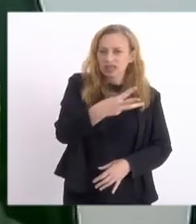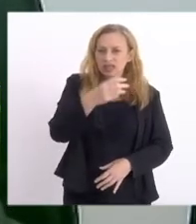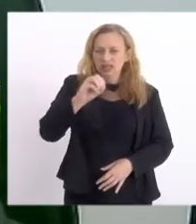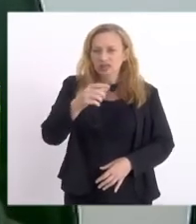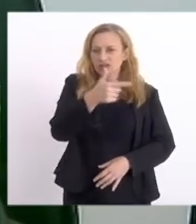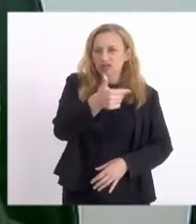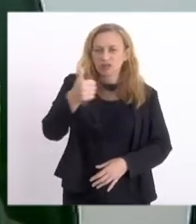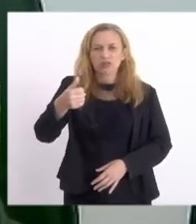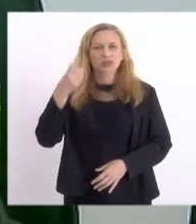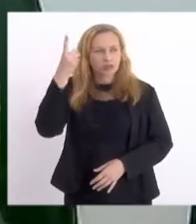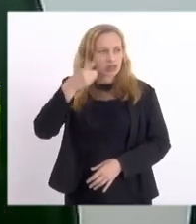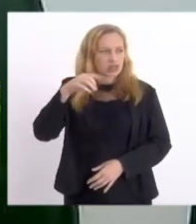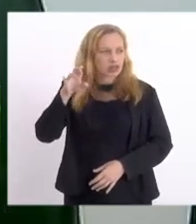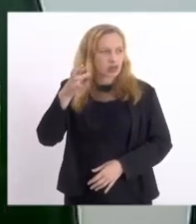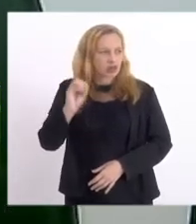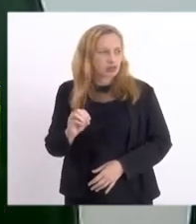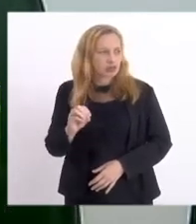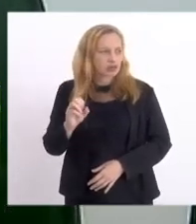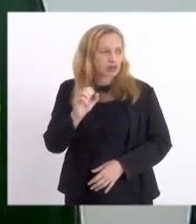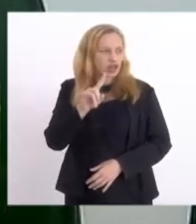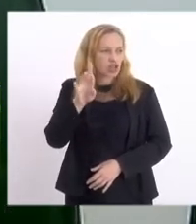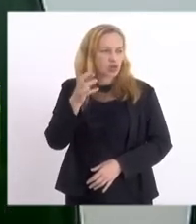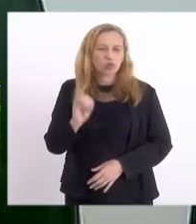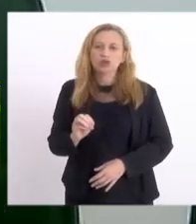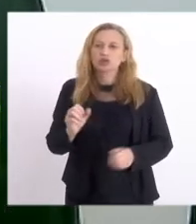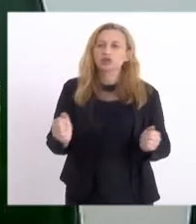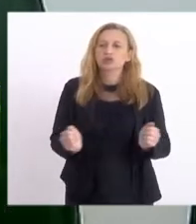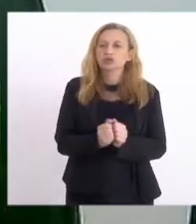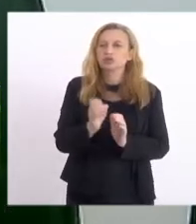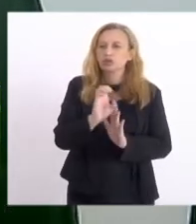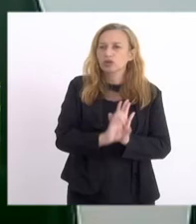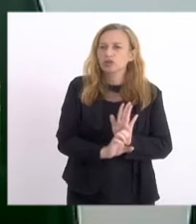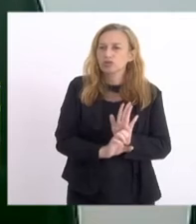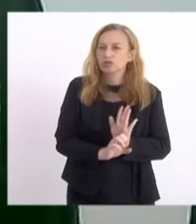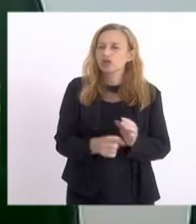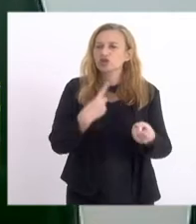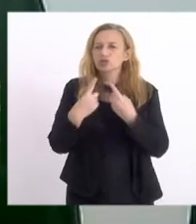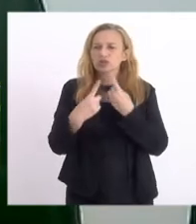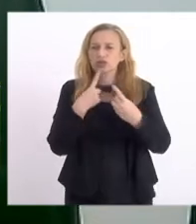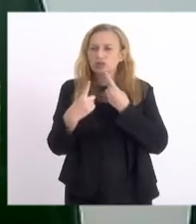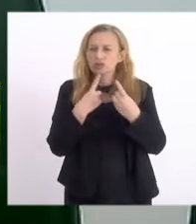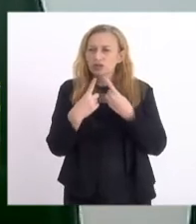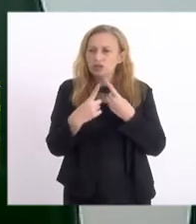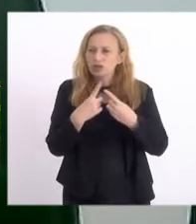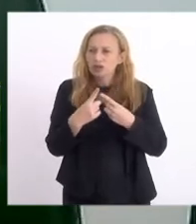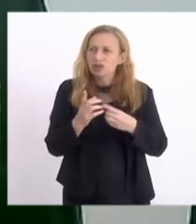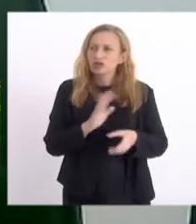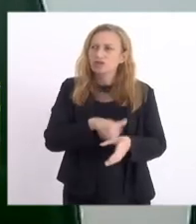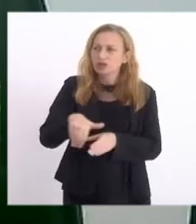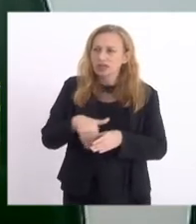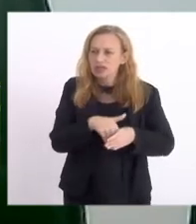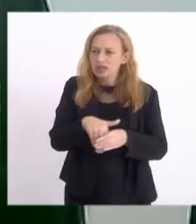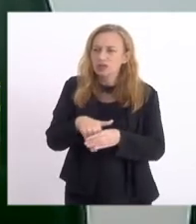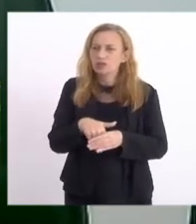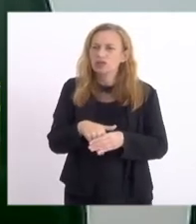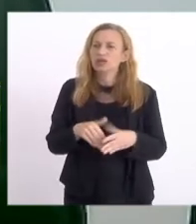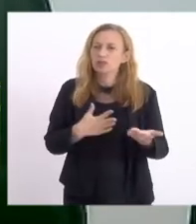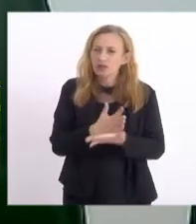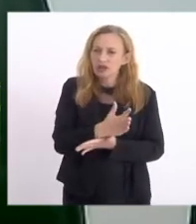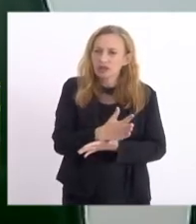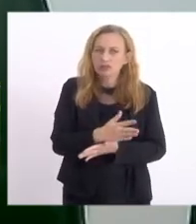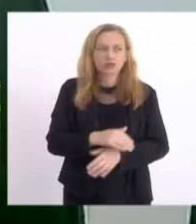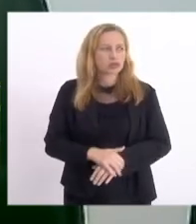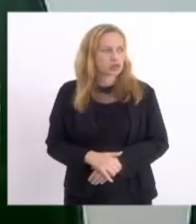Daniel Carvalho, parecer pela constitucionalidade com emendas. Em discussão, em votação,